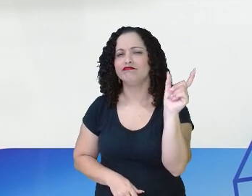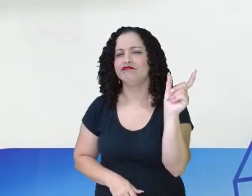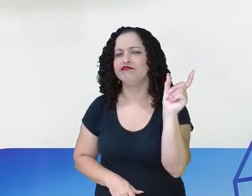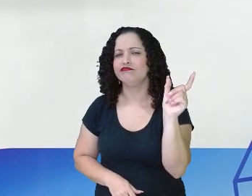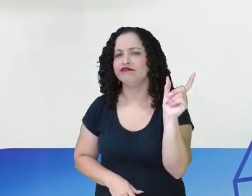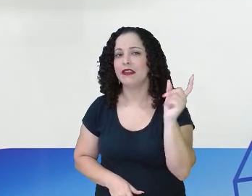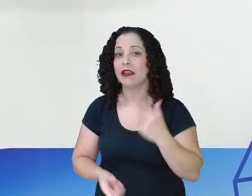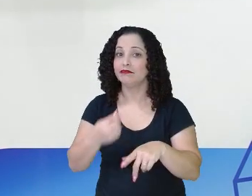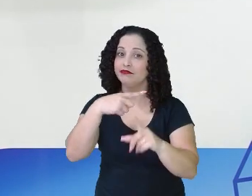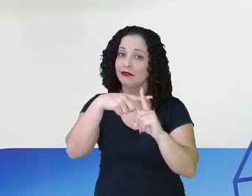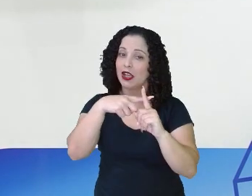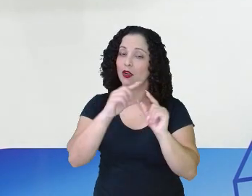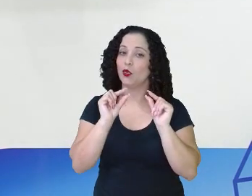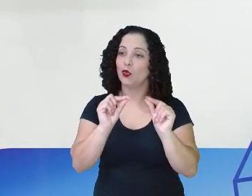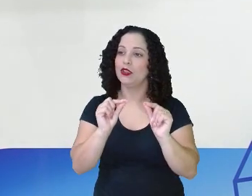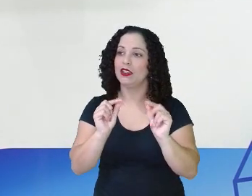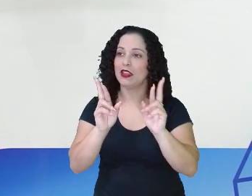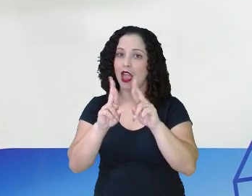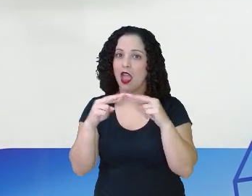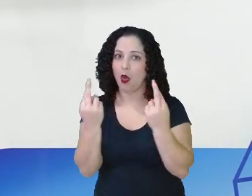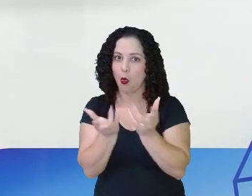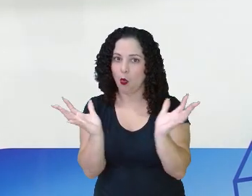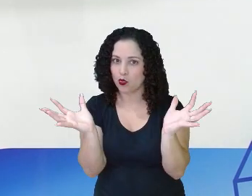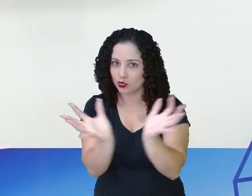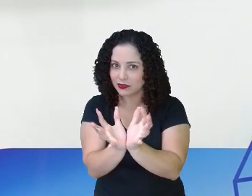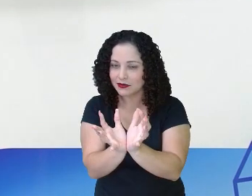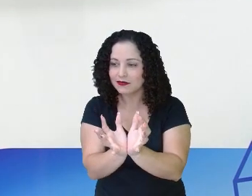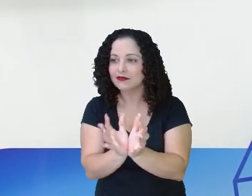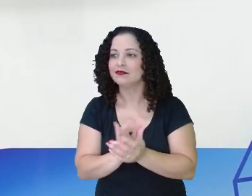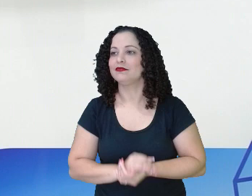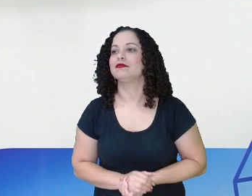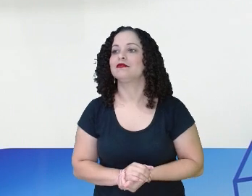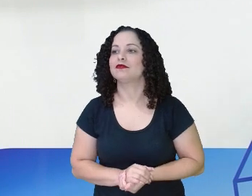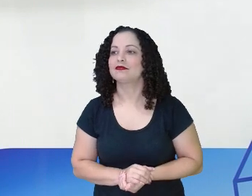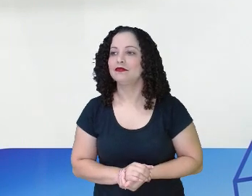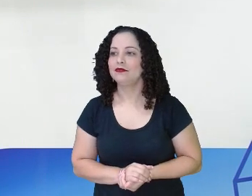adição. Reunir, certo?